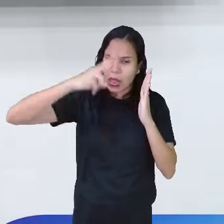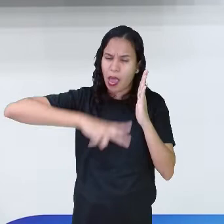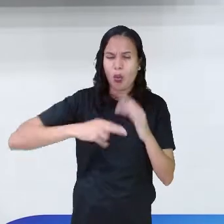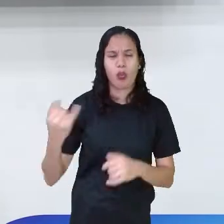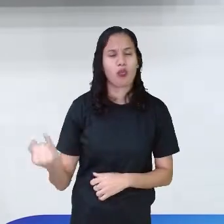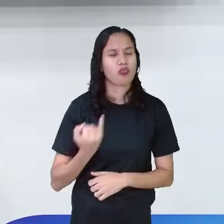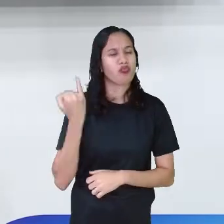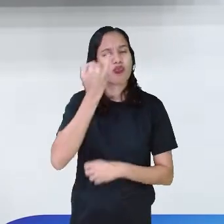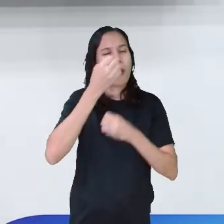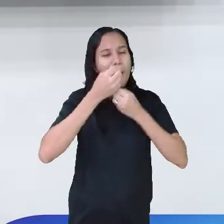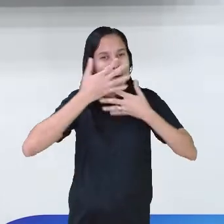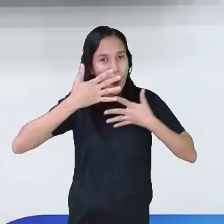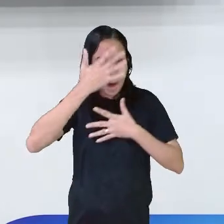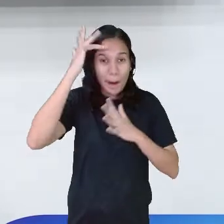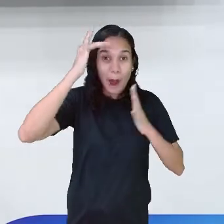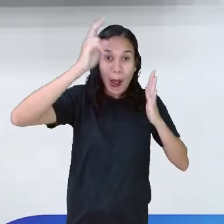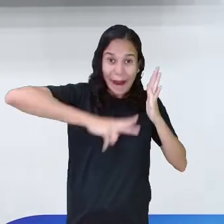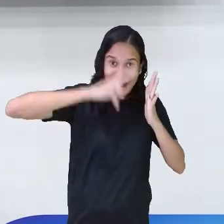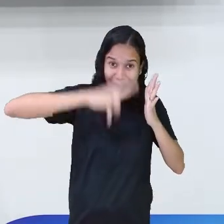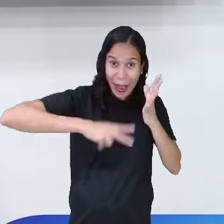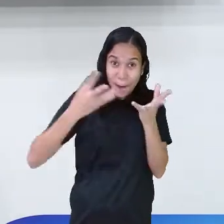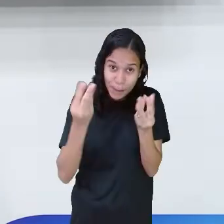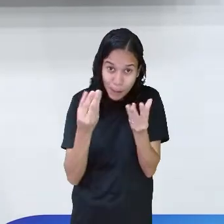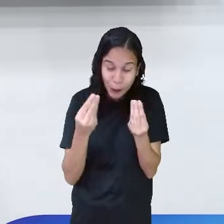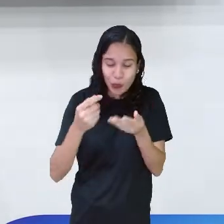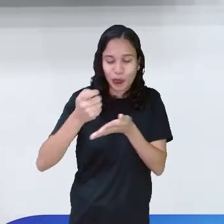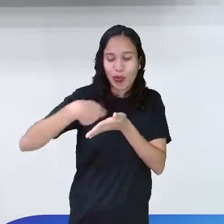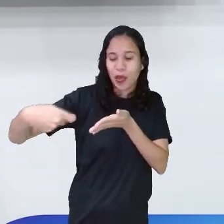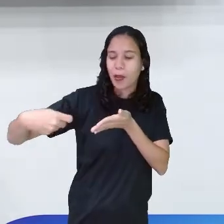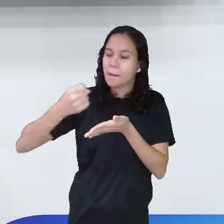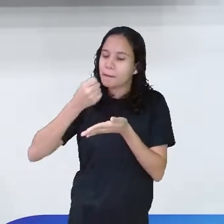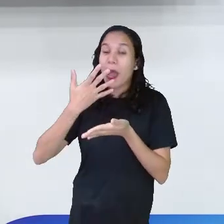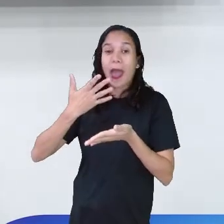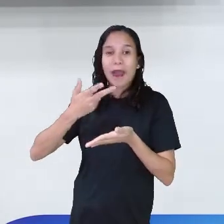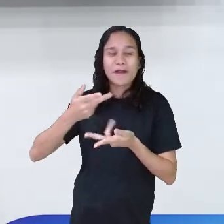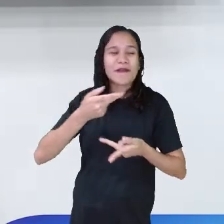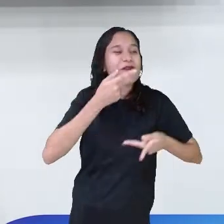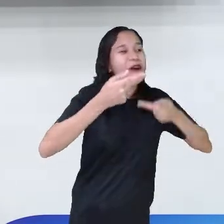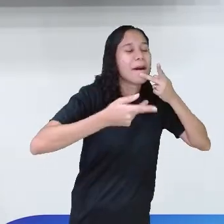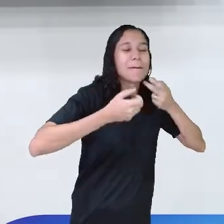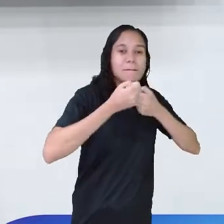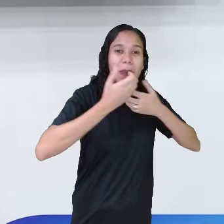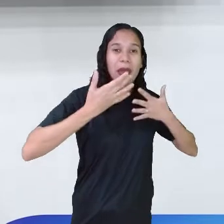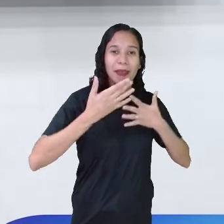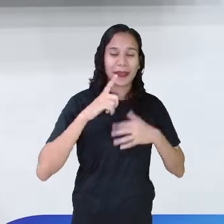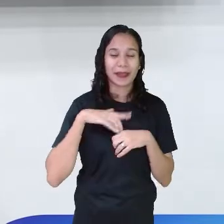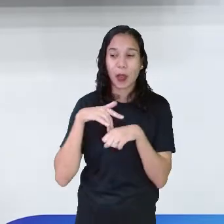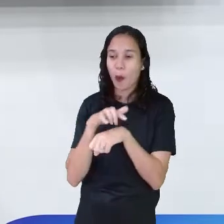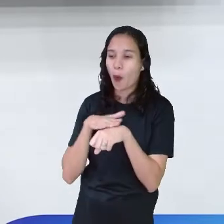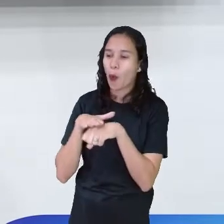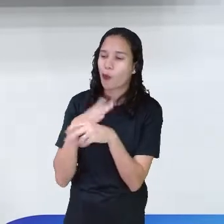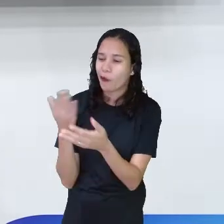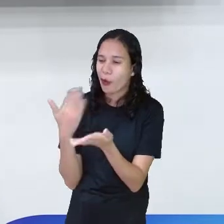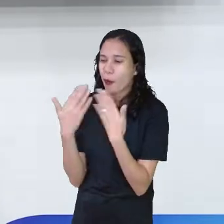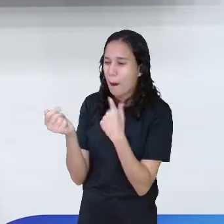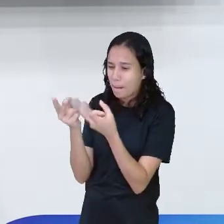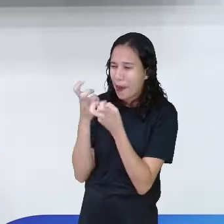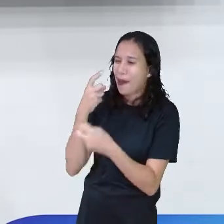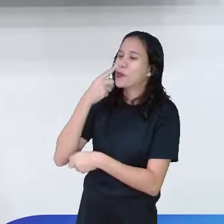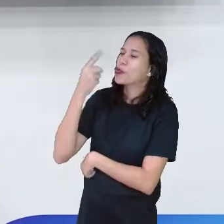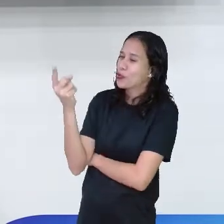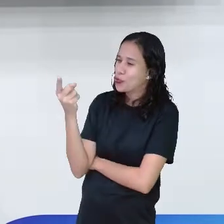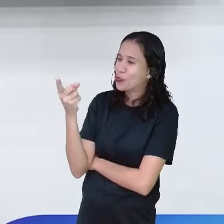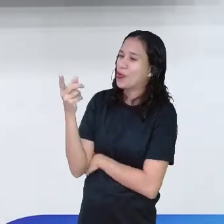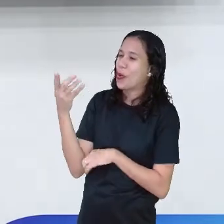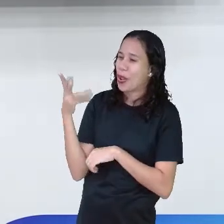bom. Quem lê muito, escreve bem, fala bem. Numa conversa dá para perceber uma pessoa que